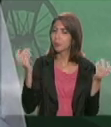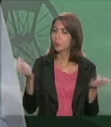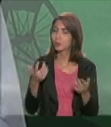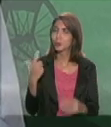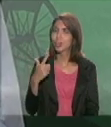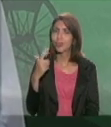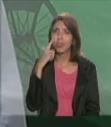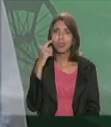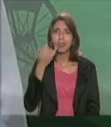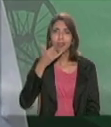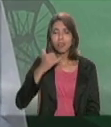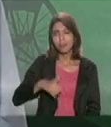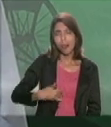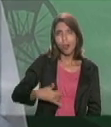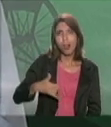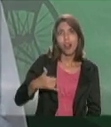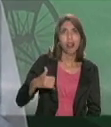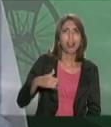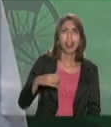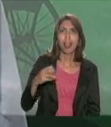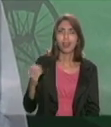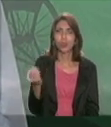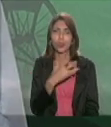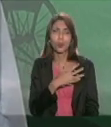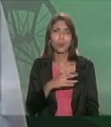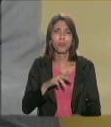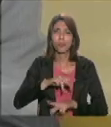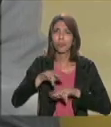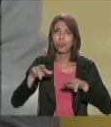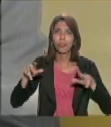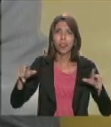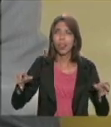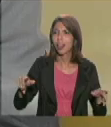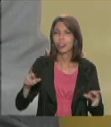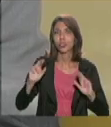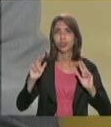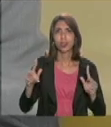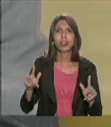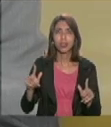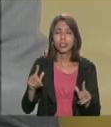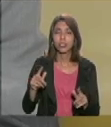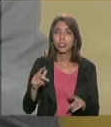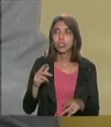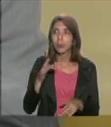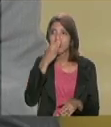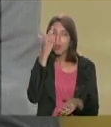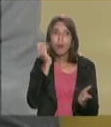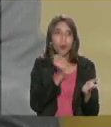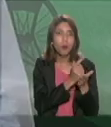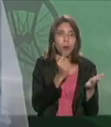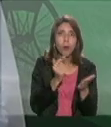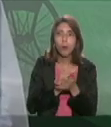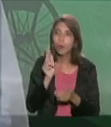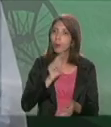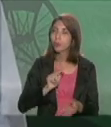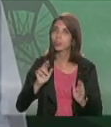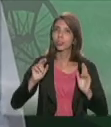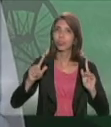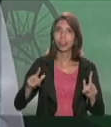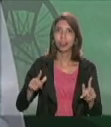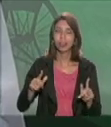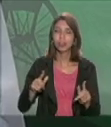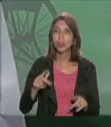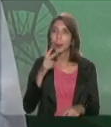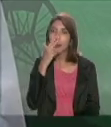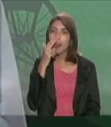de futebol? Você hoje vê telefone celular, smartphone, as pessoas hoje ouvem de uma outra maneira, o consumo é feito de outra forma.